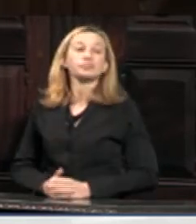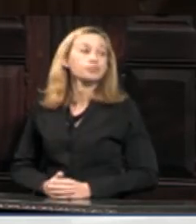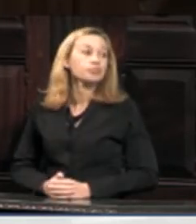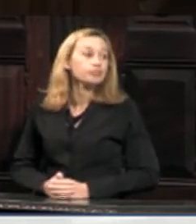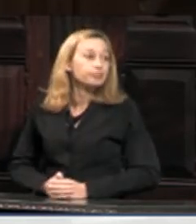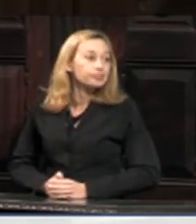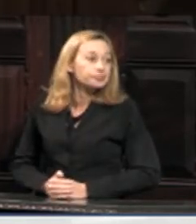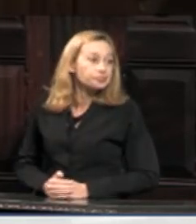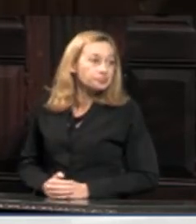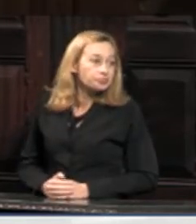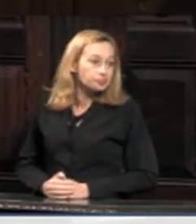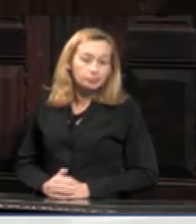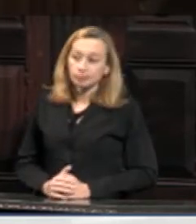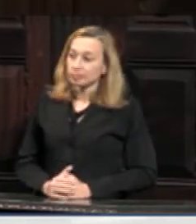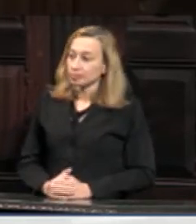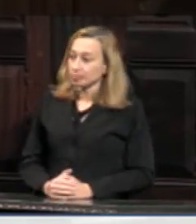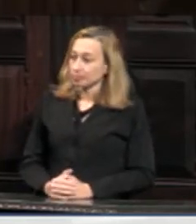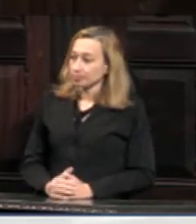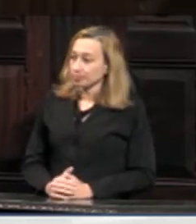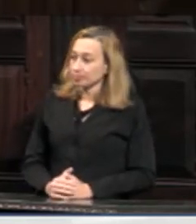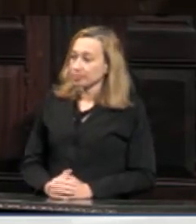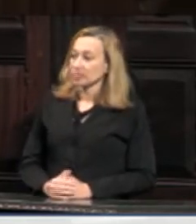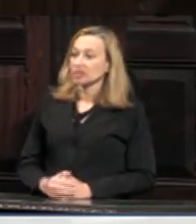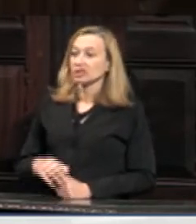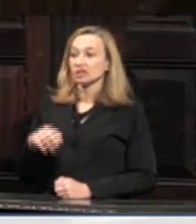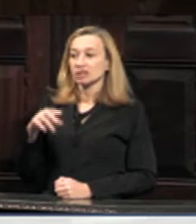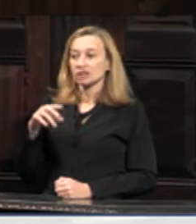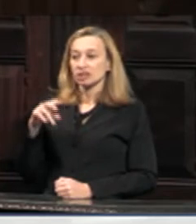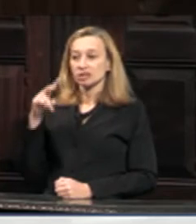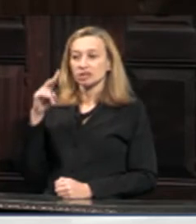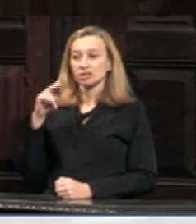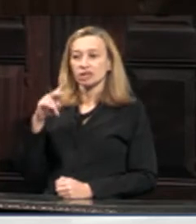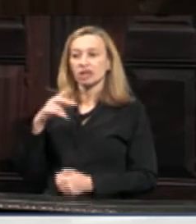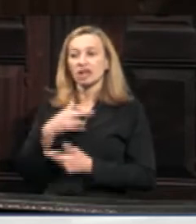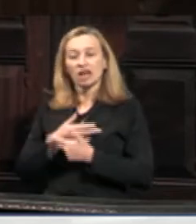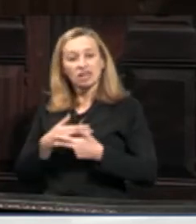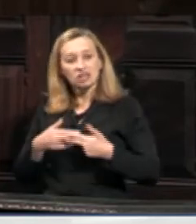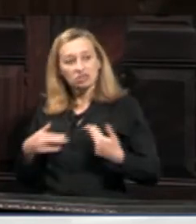Lembro-me que muitas vezes